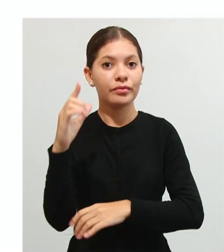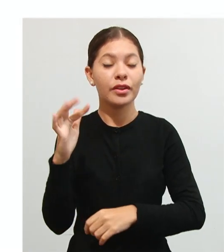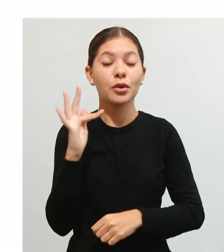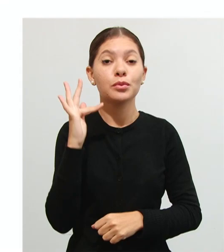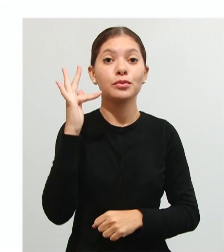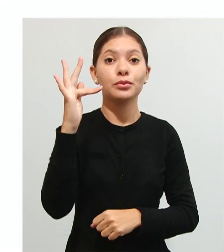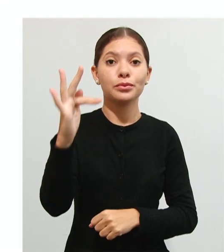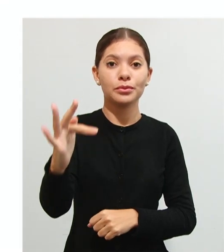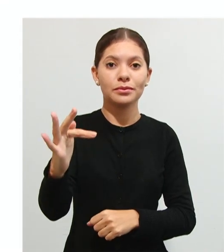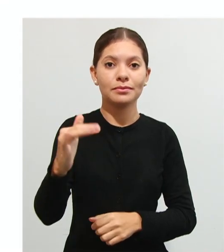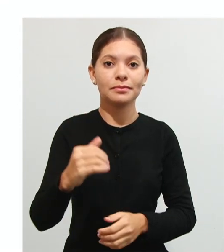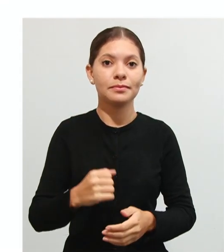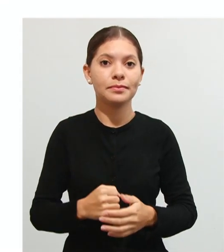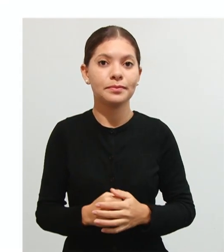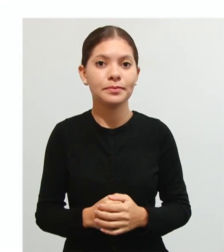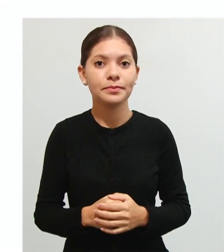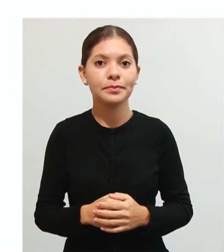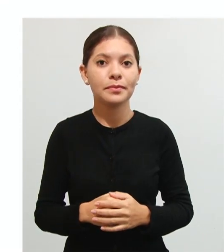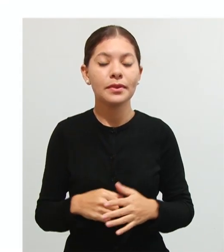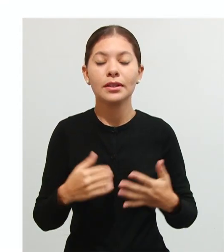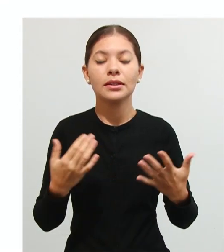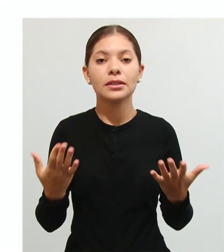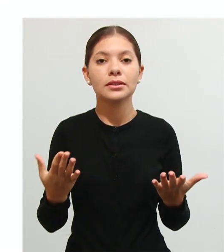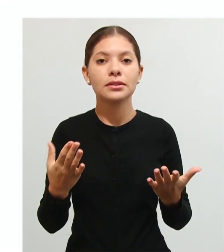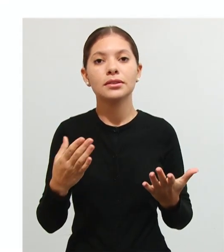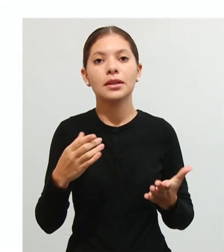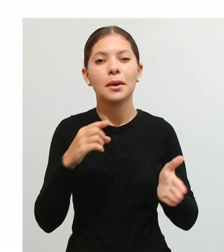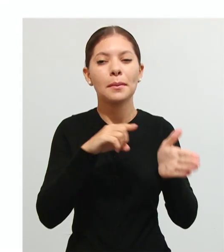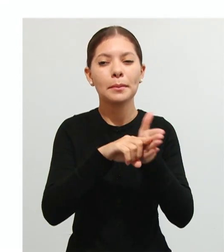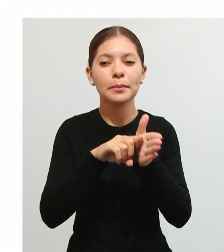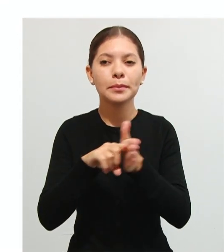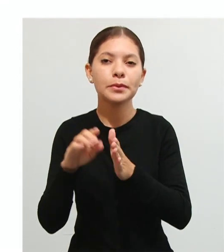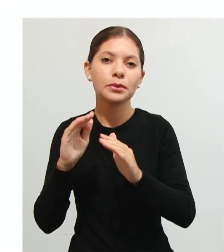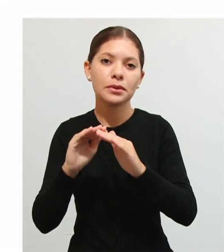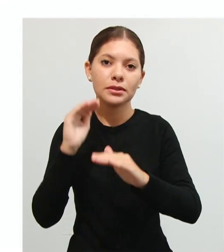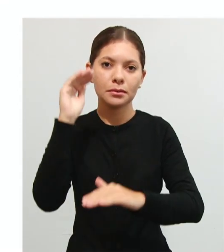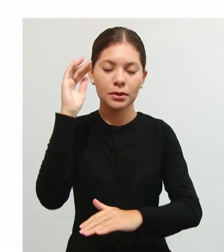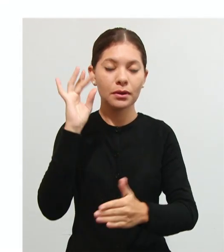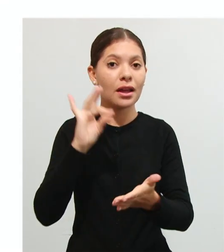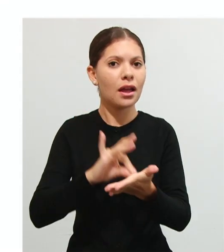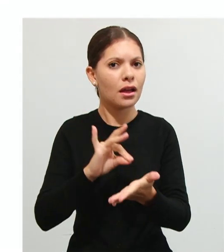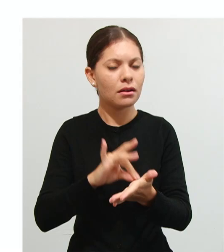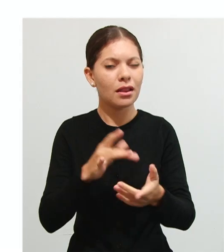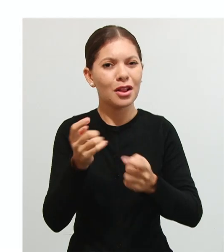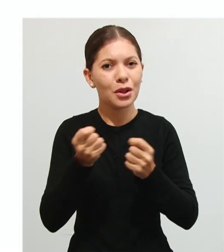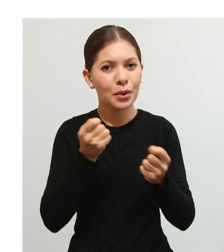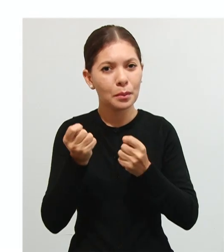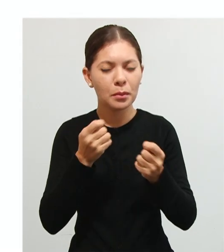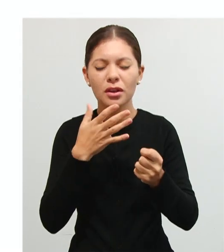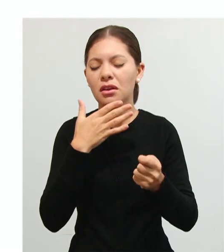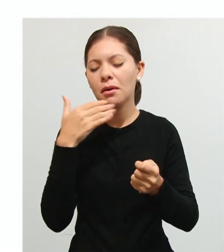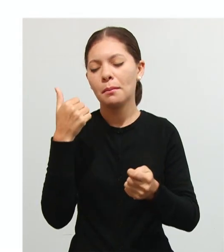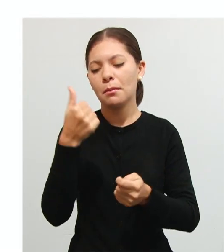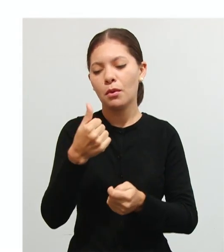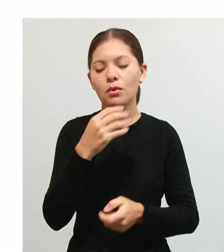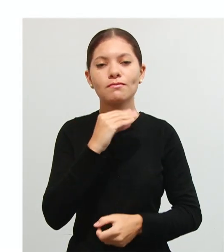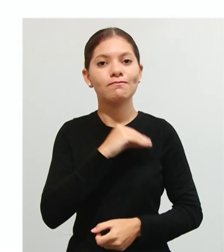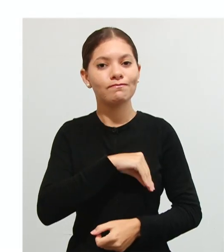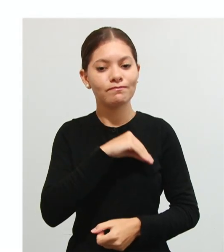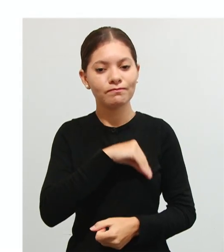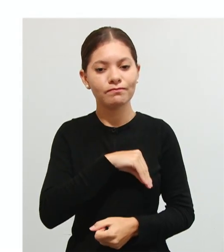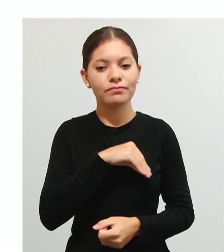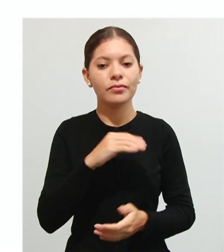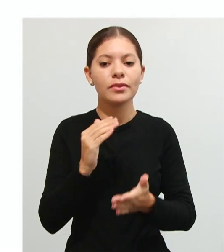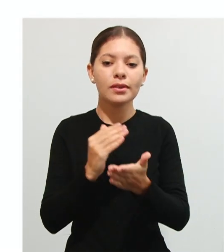futuras. E dessa forma, busca-se o crescimento real da economia, com melhores salários, que vem